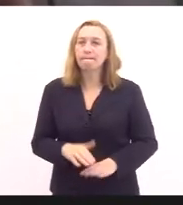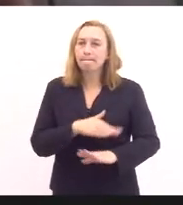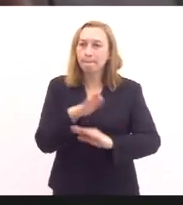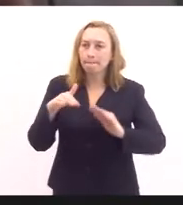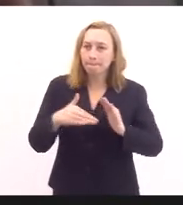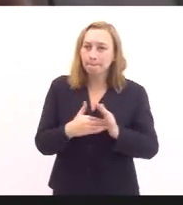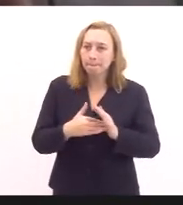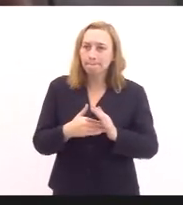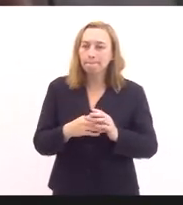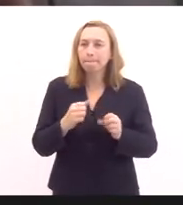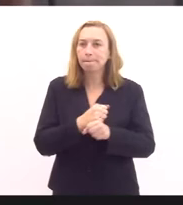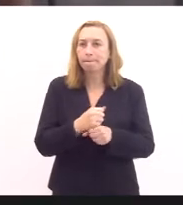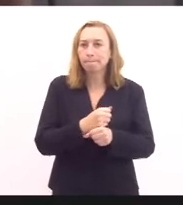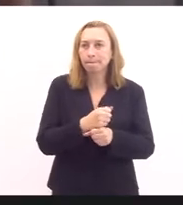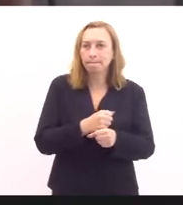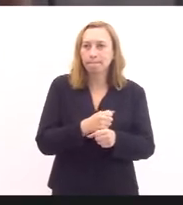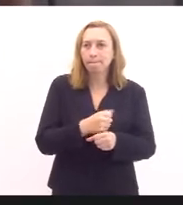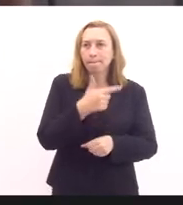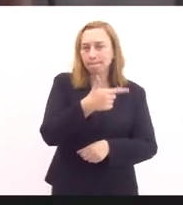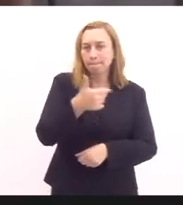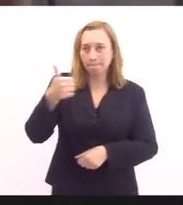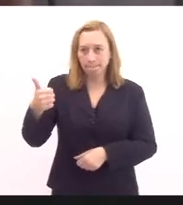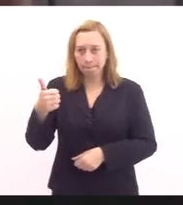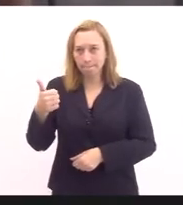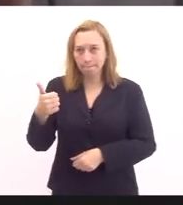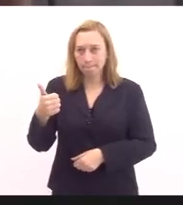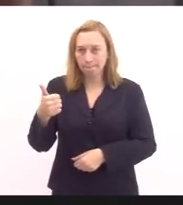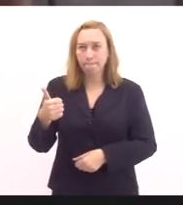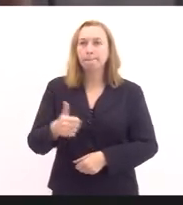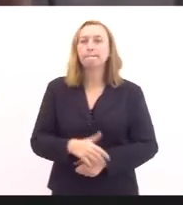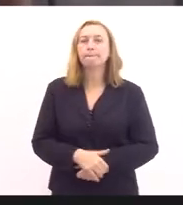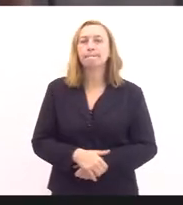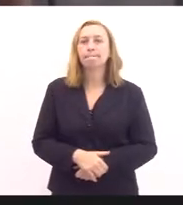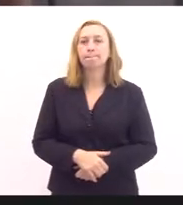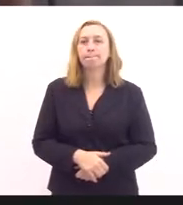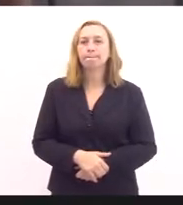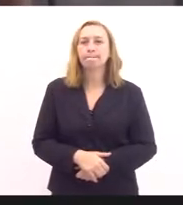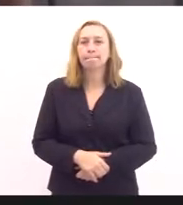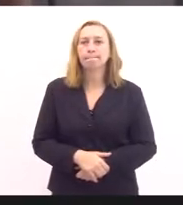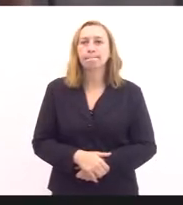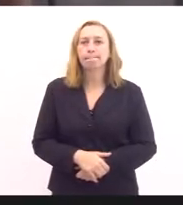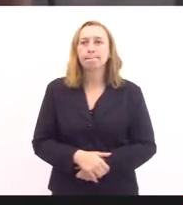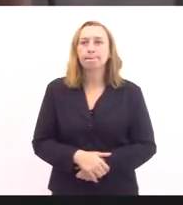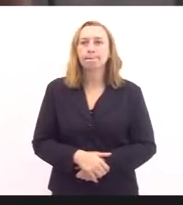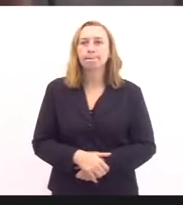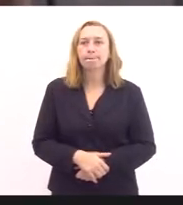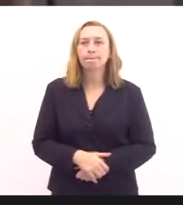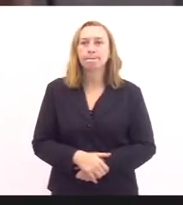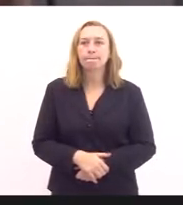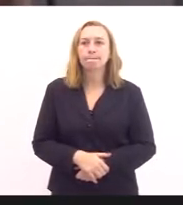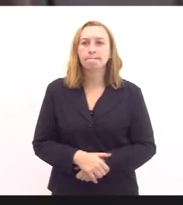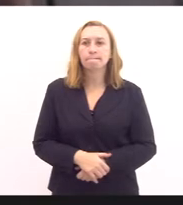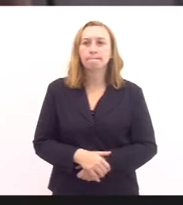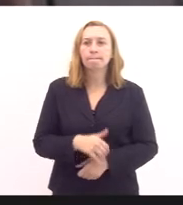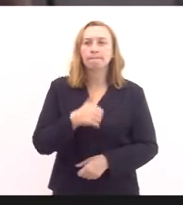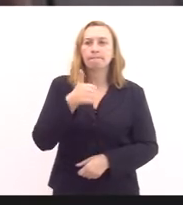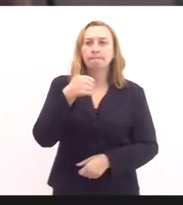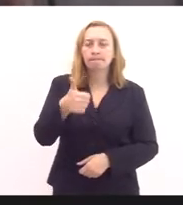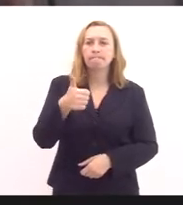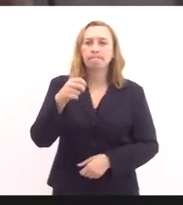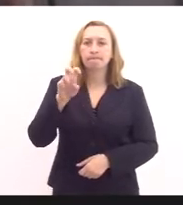local do ano de 2019/2021 desculpa 2021 a gente teve um total de